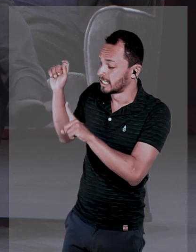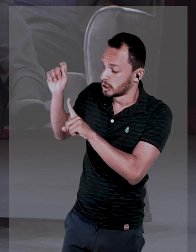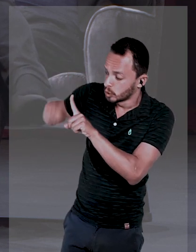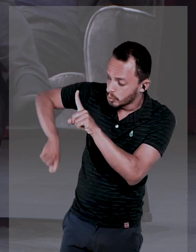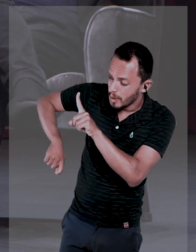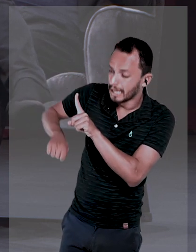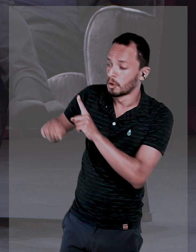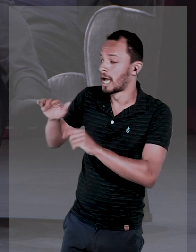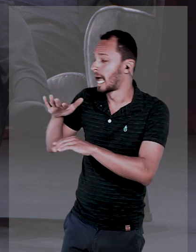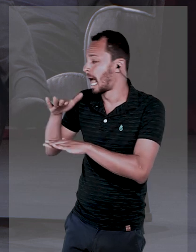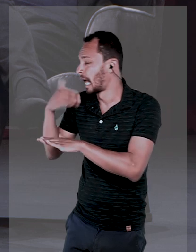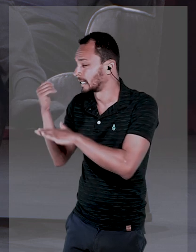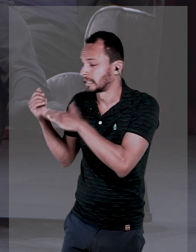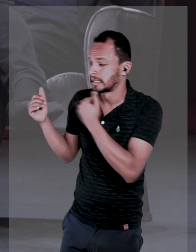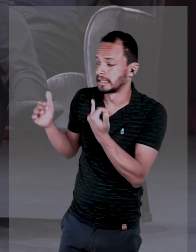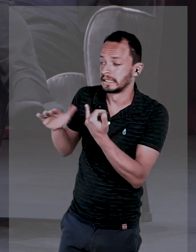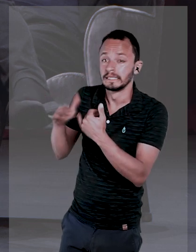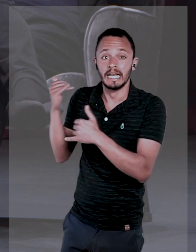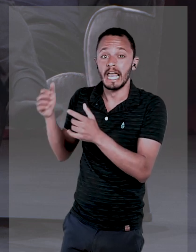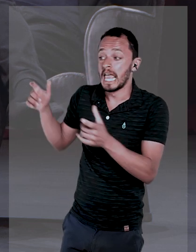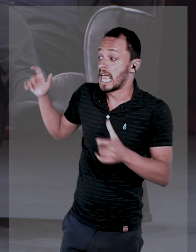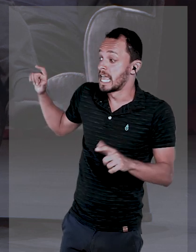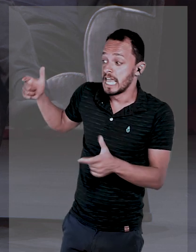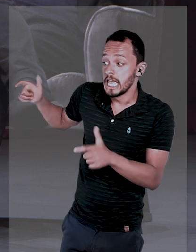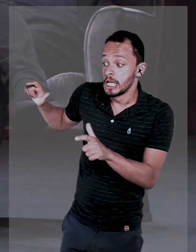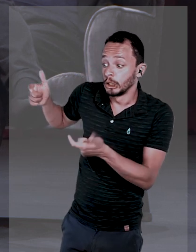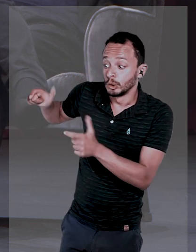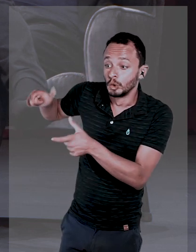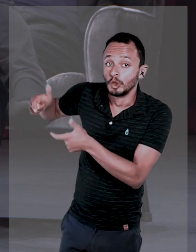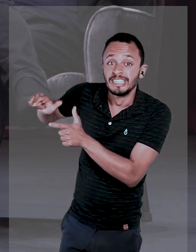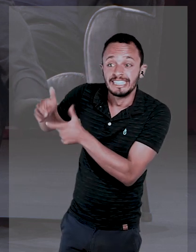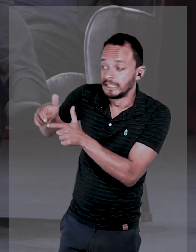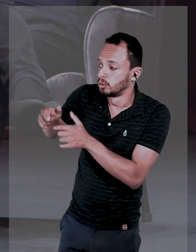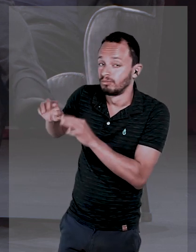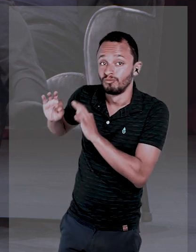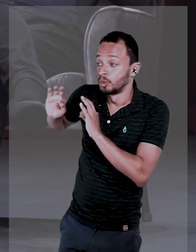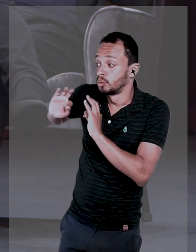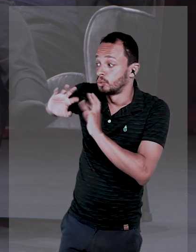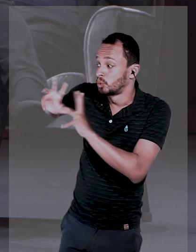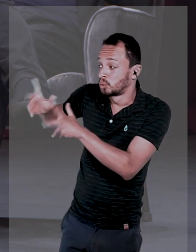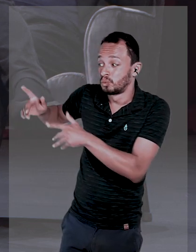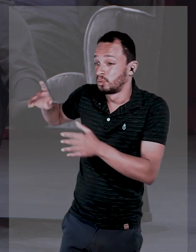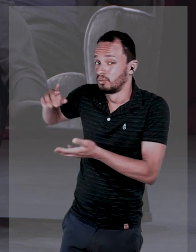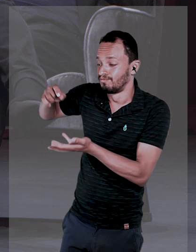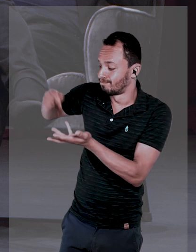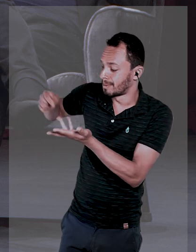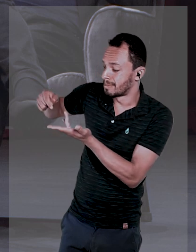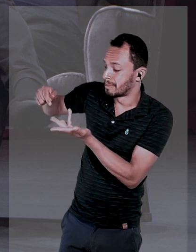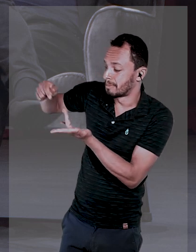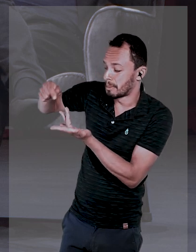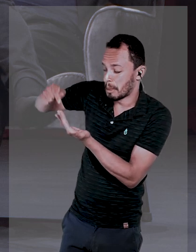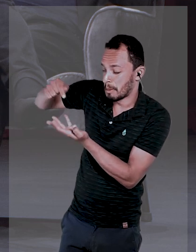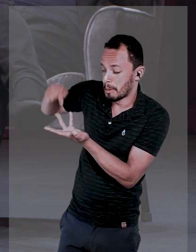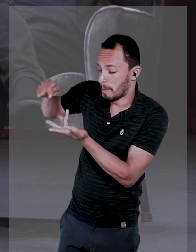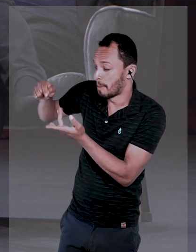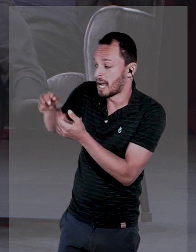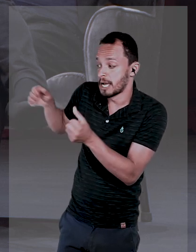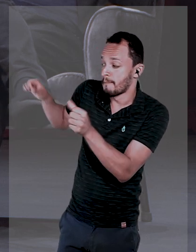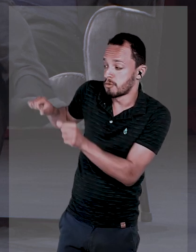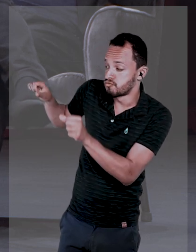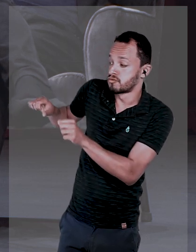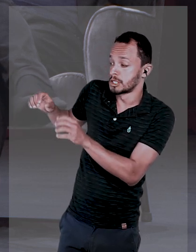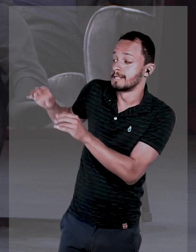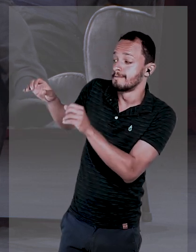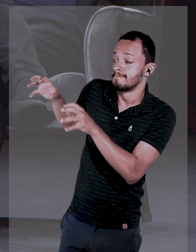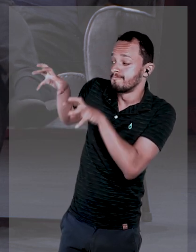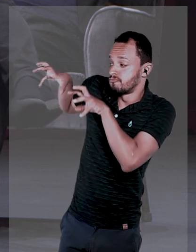chacinados, rasurados, estuprados, foram reduzidos em todos os